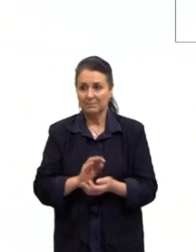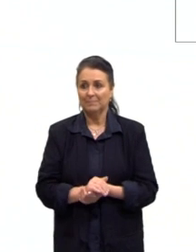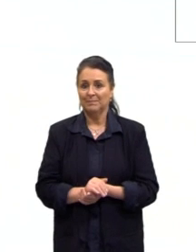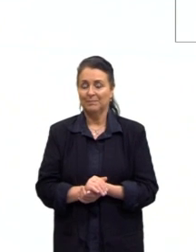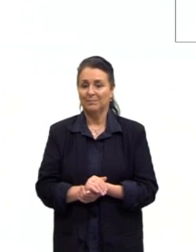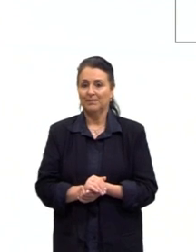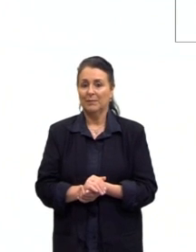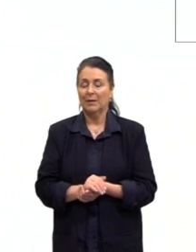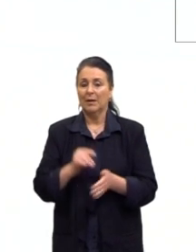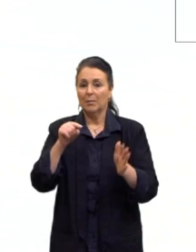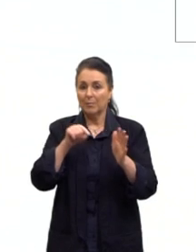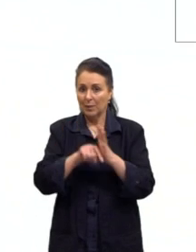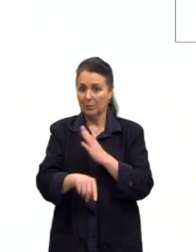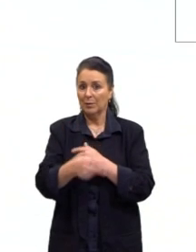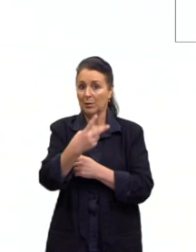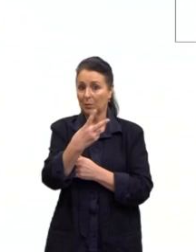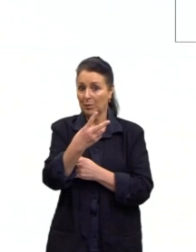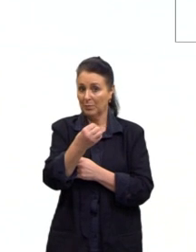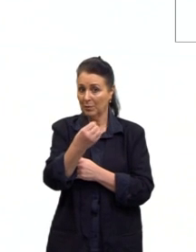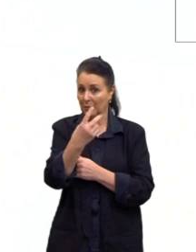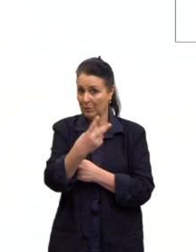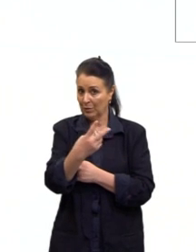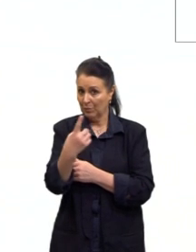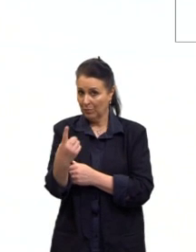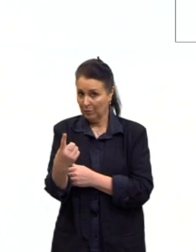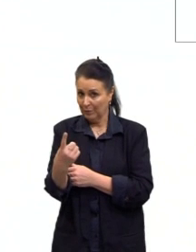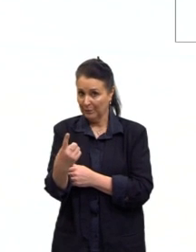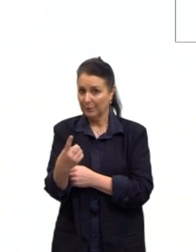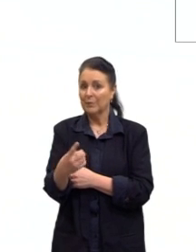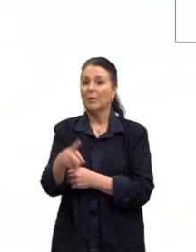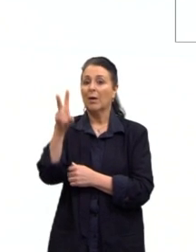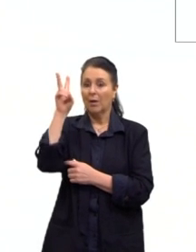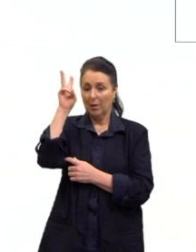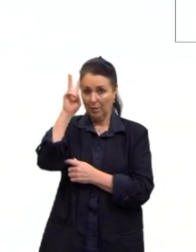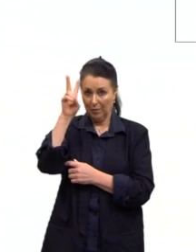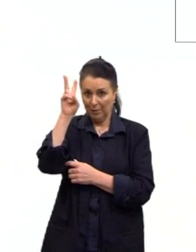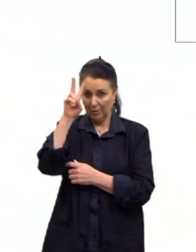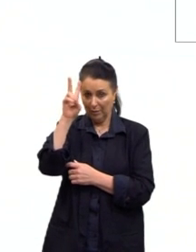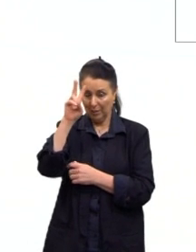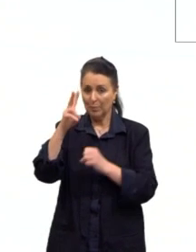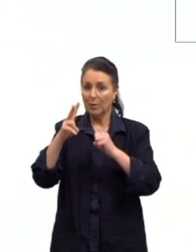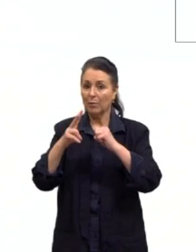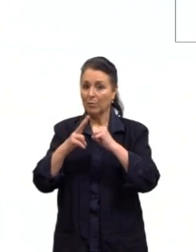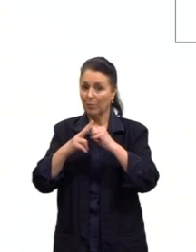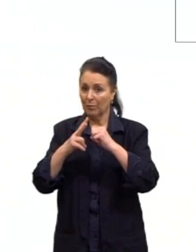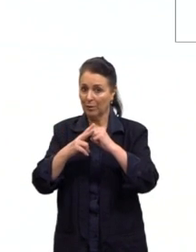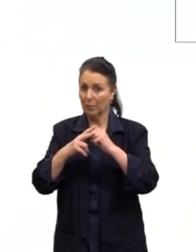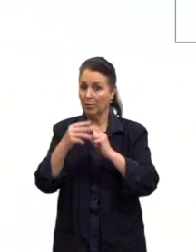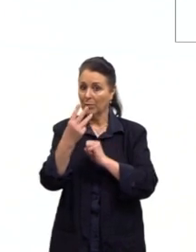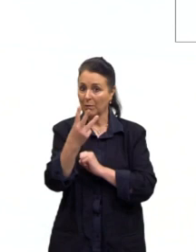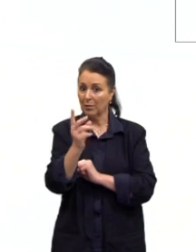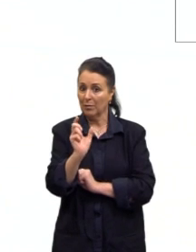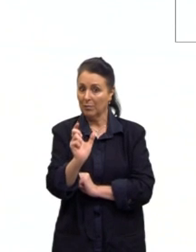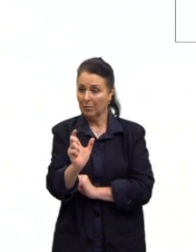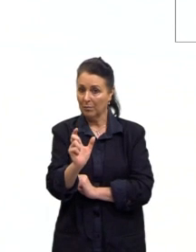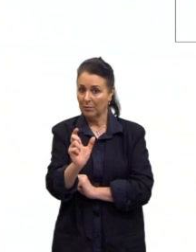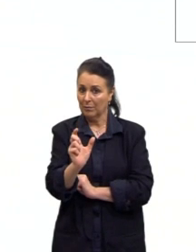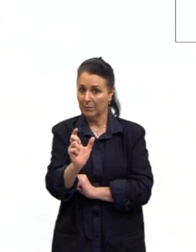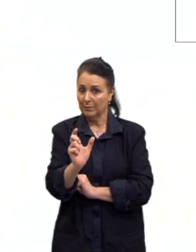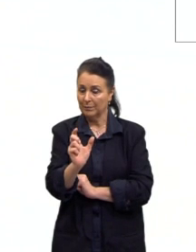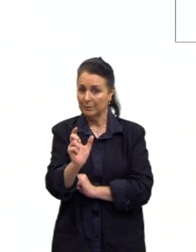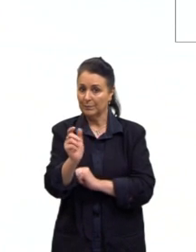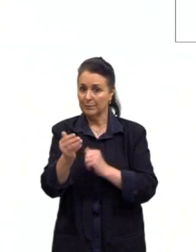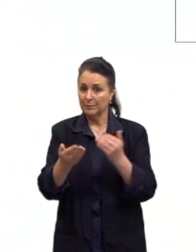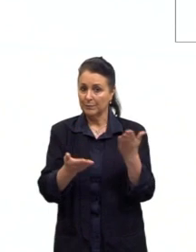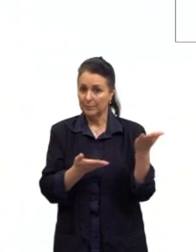a questão de 2021 lembra do Trio World verbs que é aquele verbo com três palavras ó my